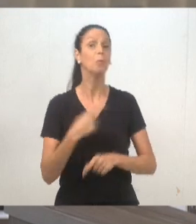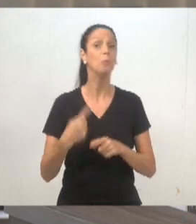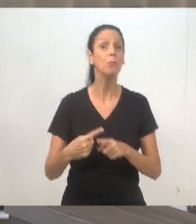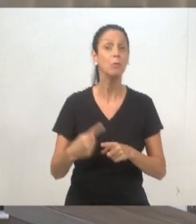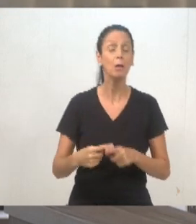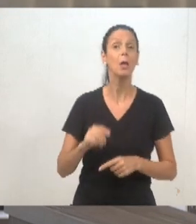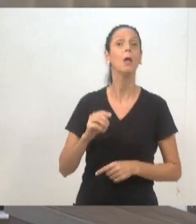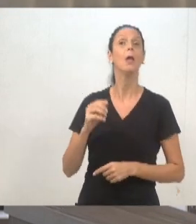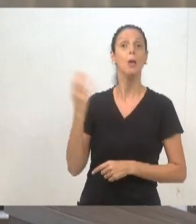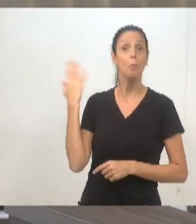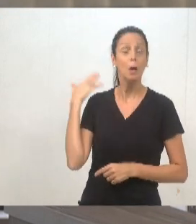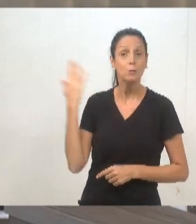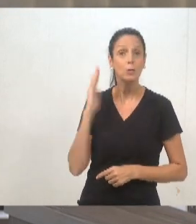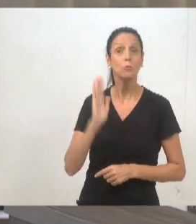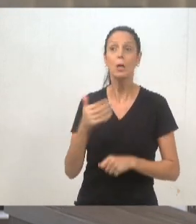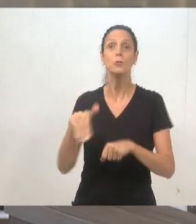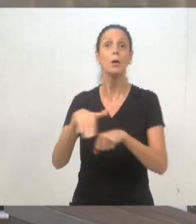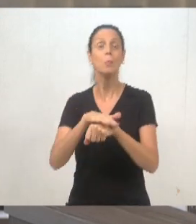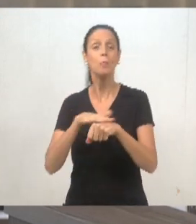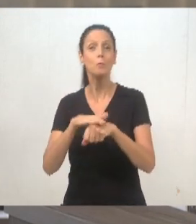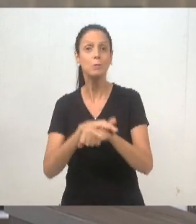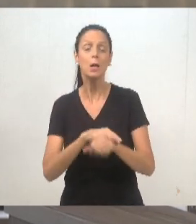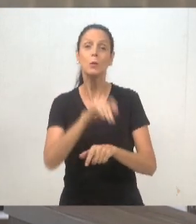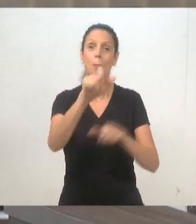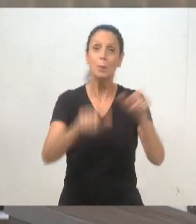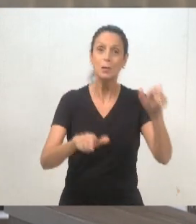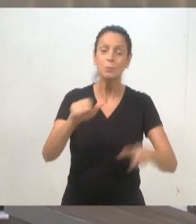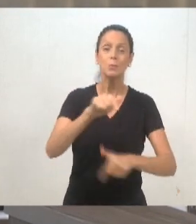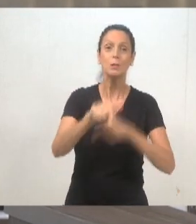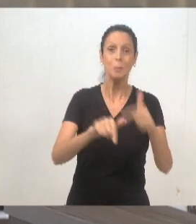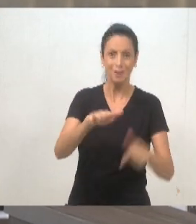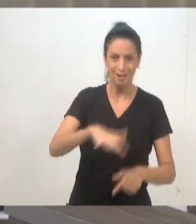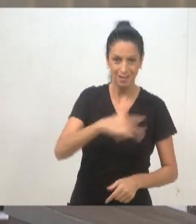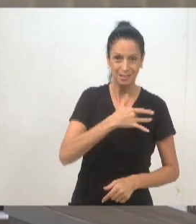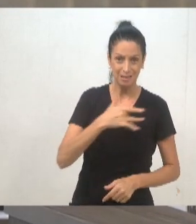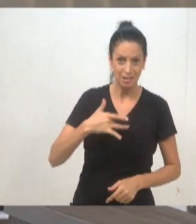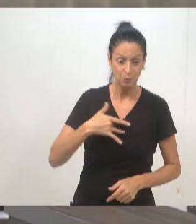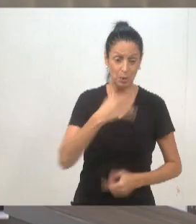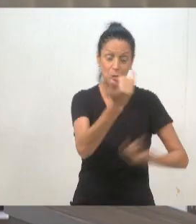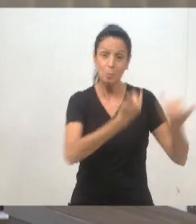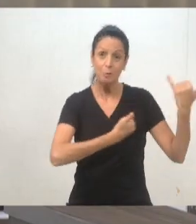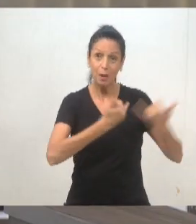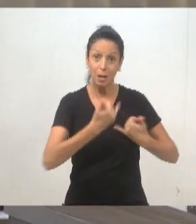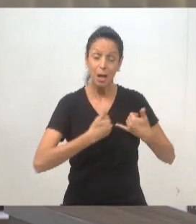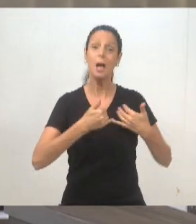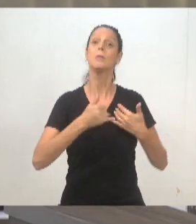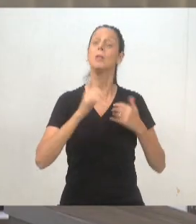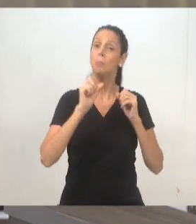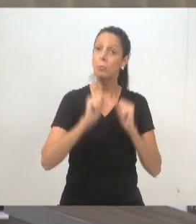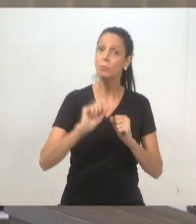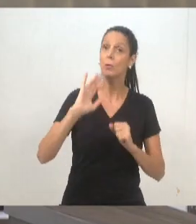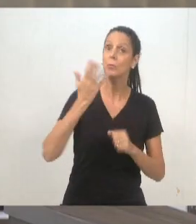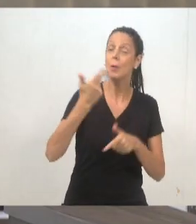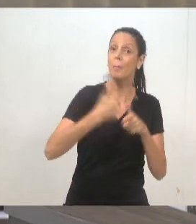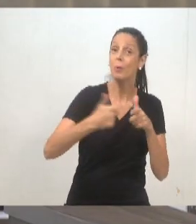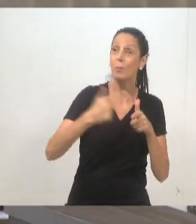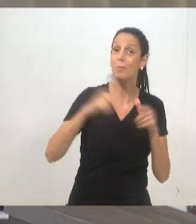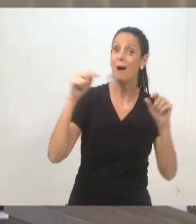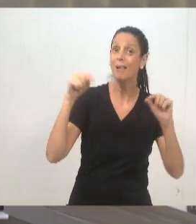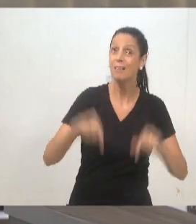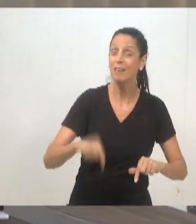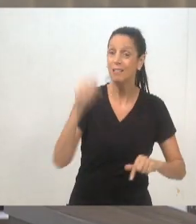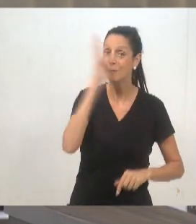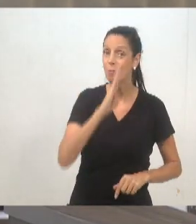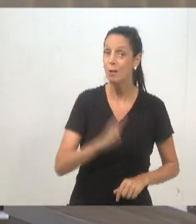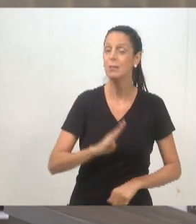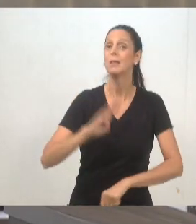tinham me dito que o Brasil provavelmente ia viver um grande problema com a questão da dengue. E quando eu fui fazer visita, inclusive mostrando obras